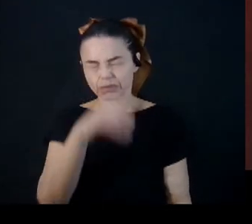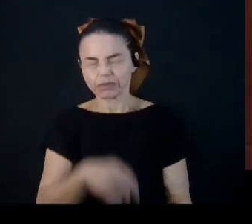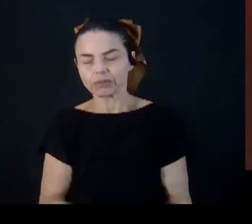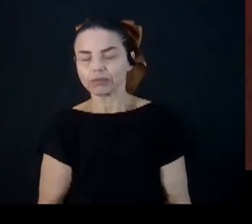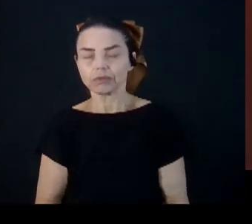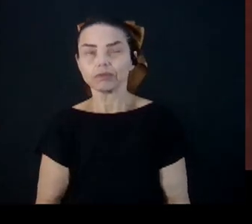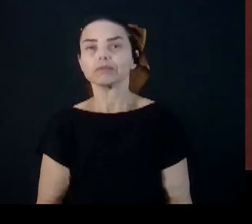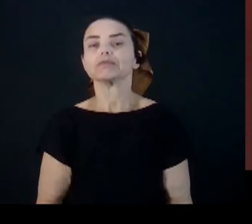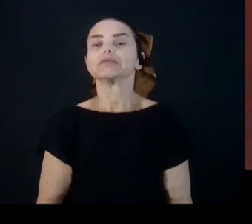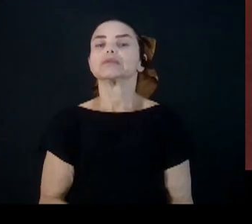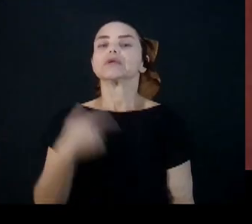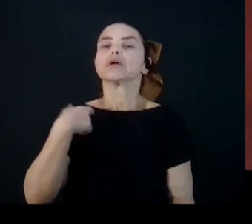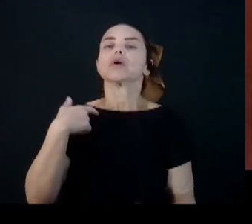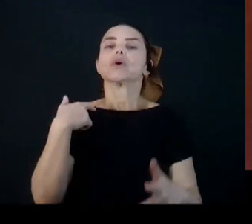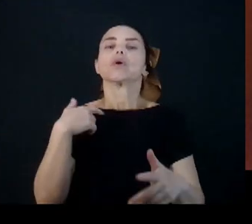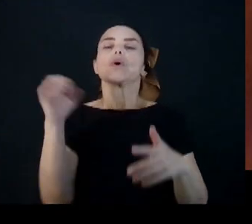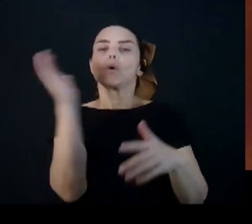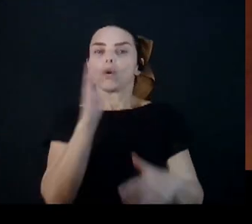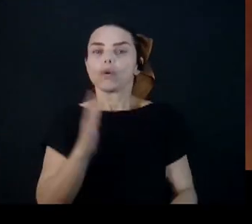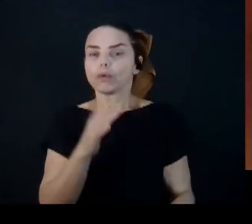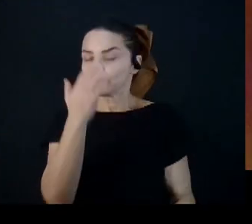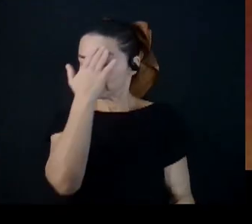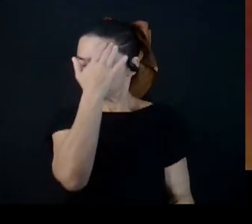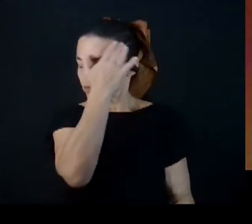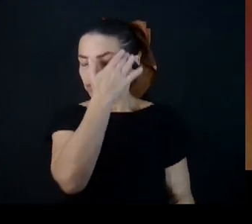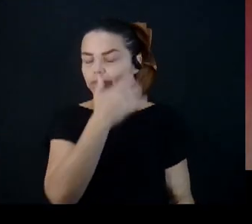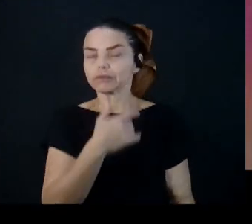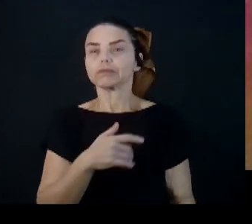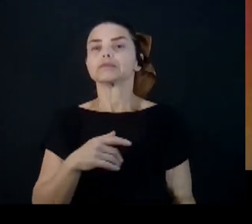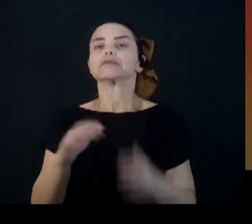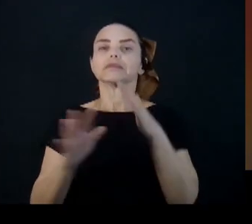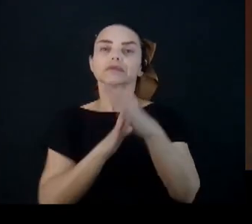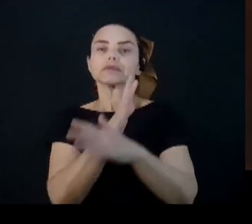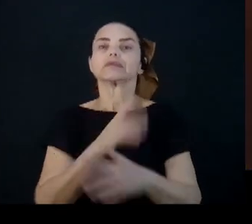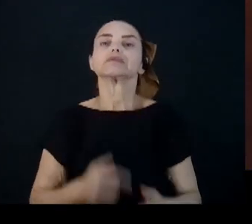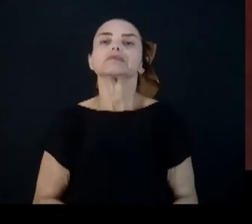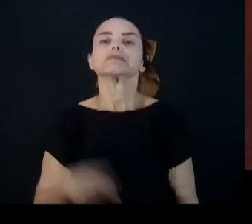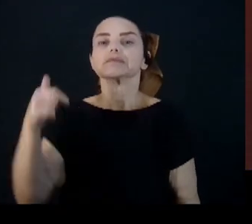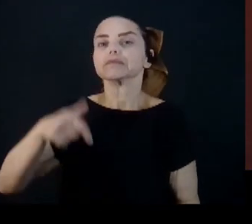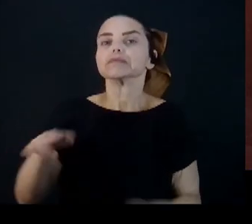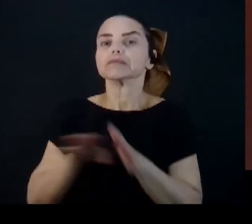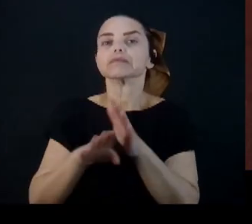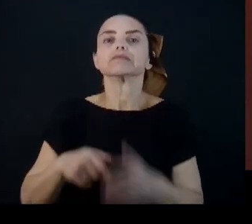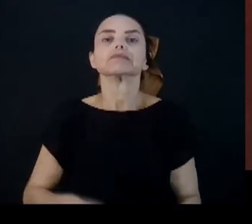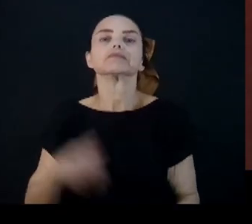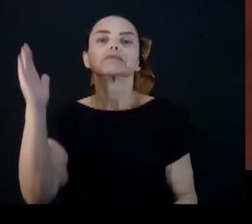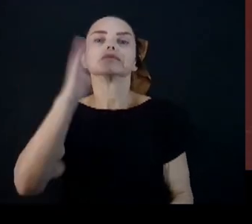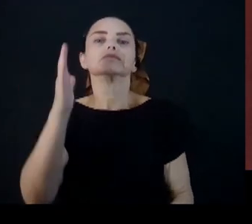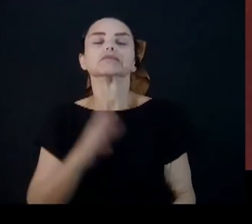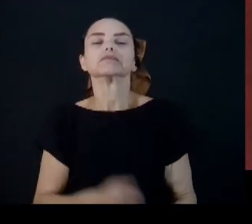Brasil. A grande massa de imigrantes chegou aqui no Brasil na década de